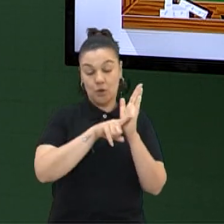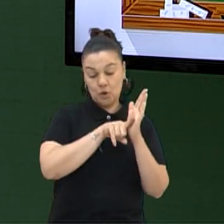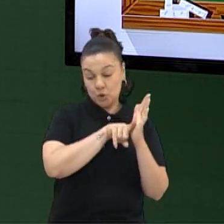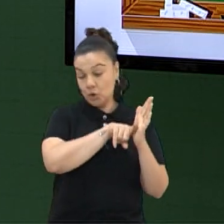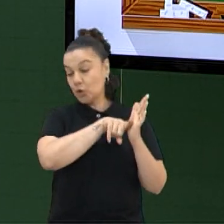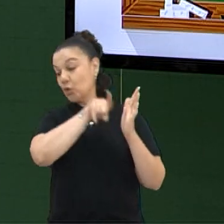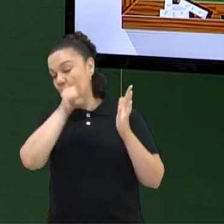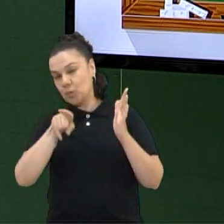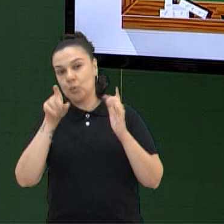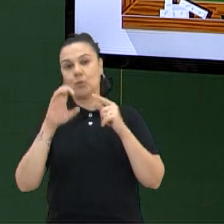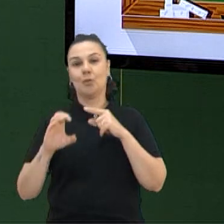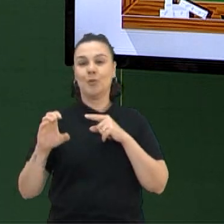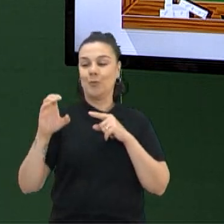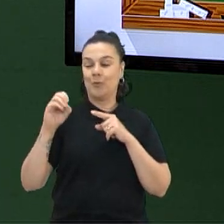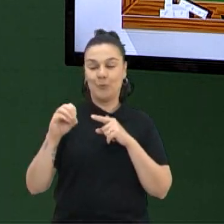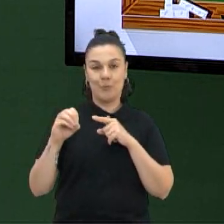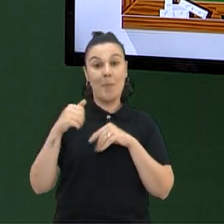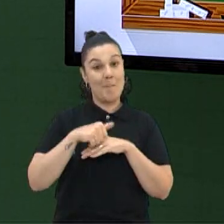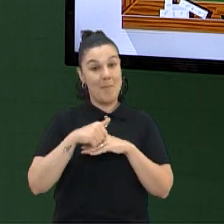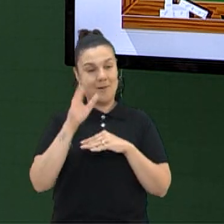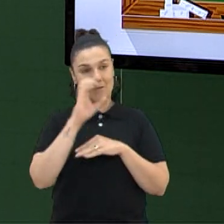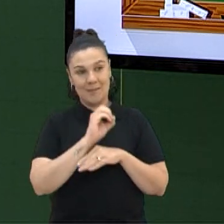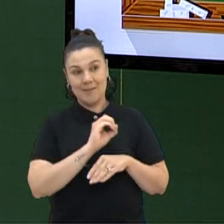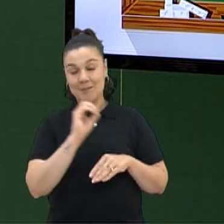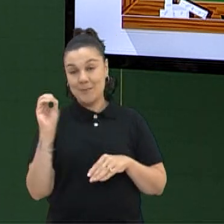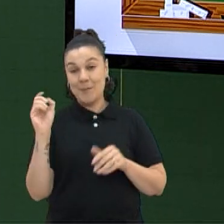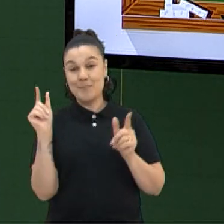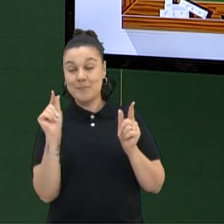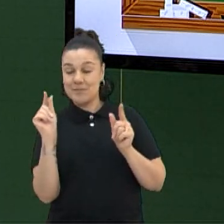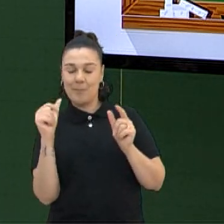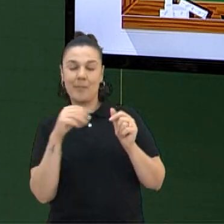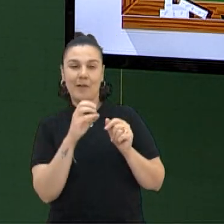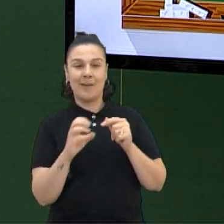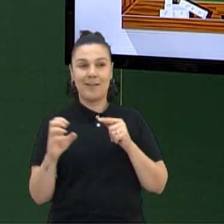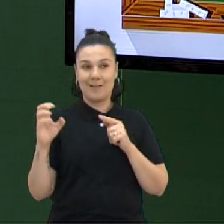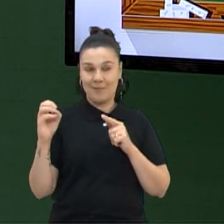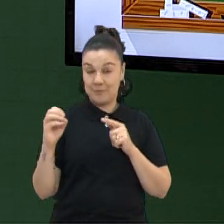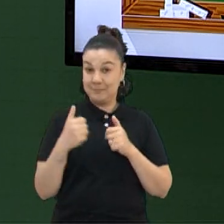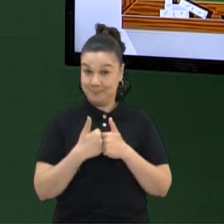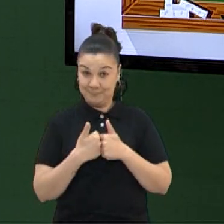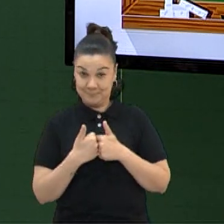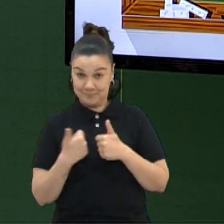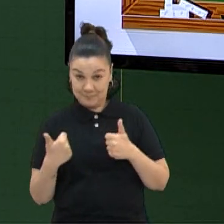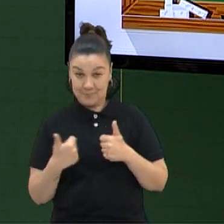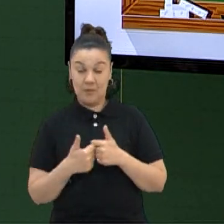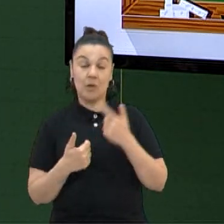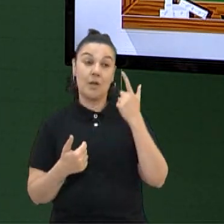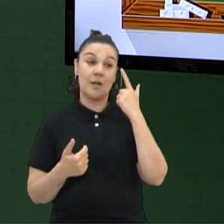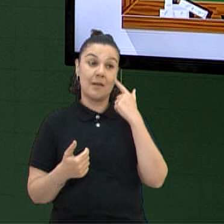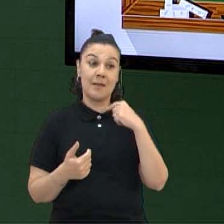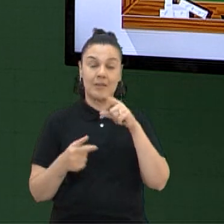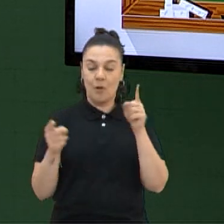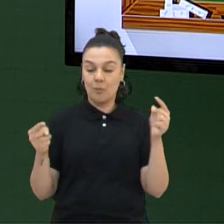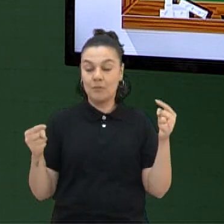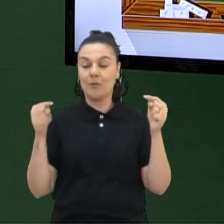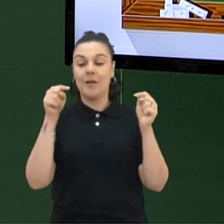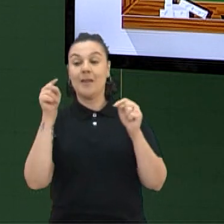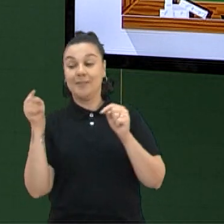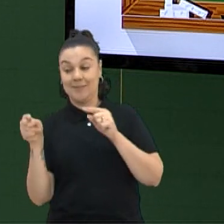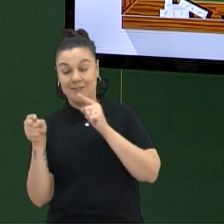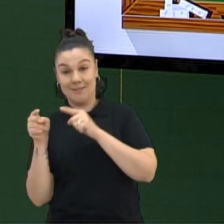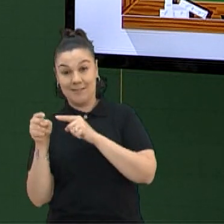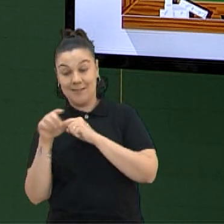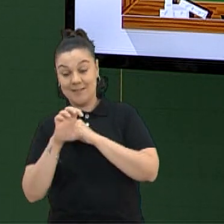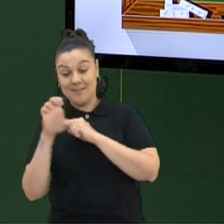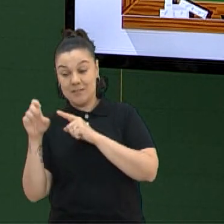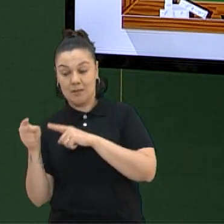eles têm a tendência de ficar mais próximo do oxigênio. Então, o fluxo acontece